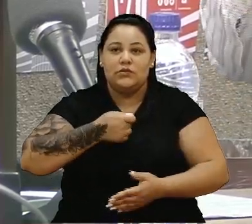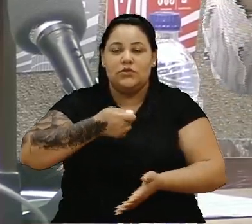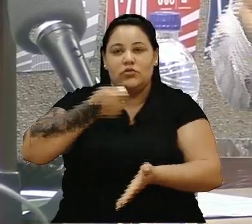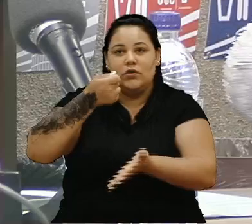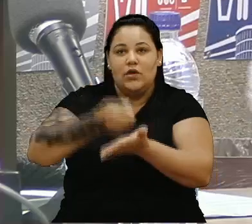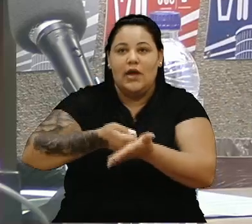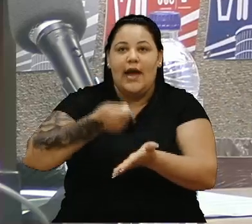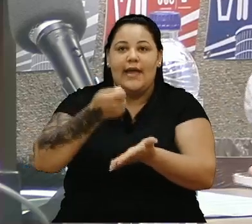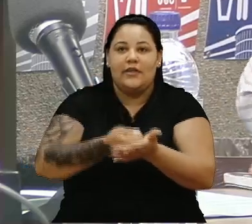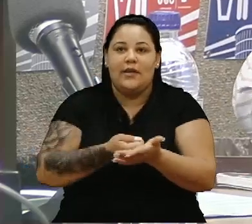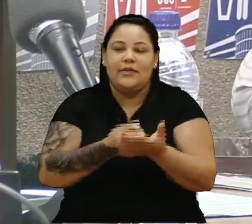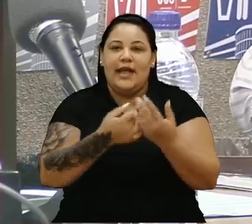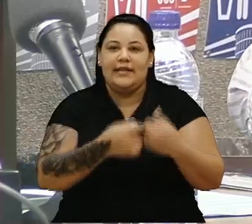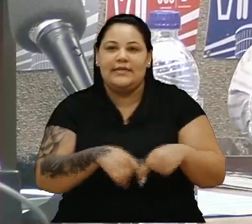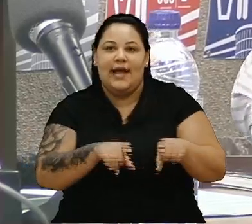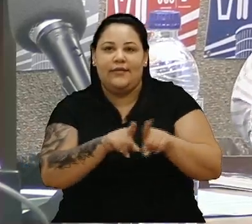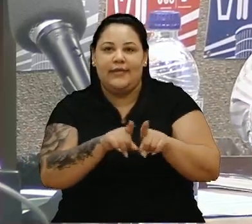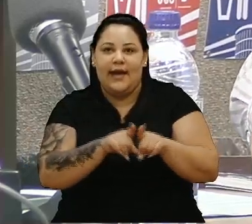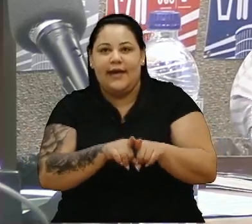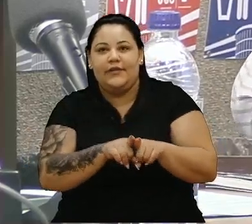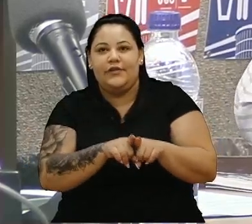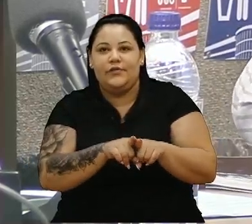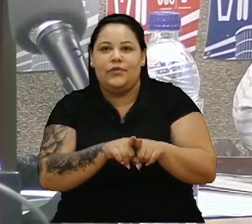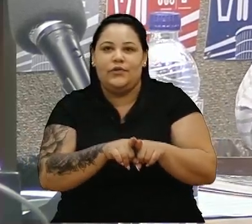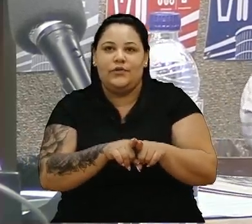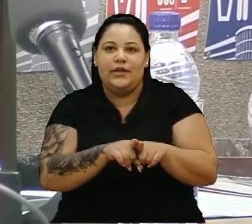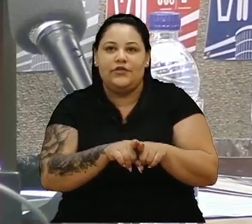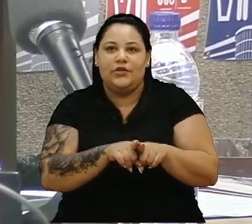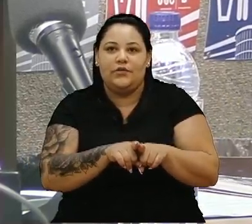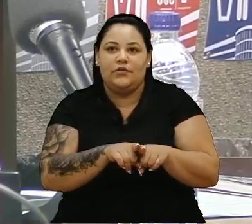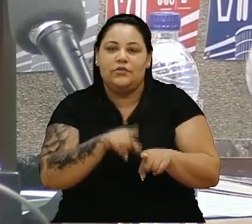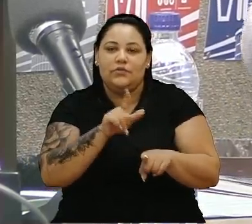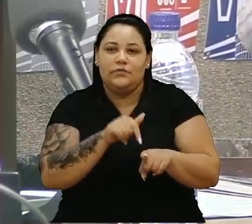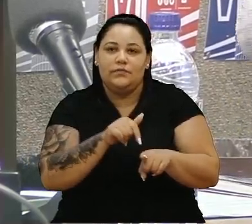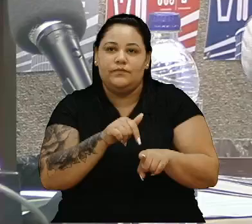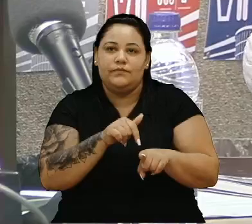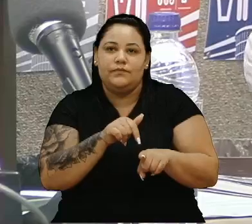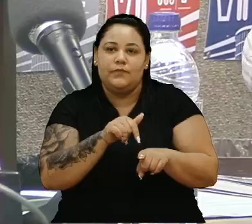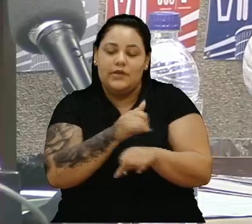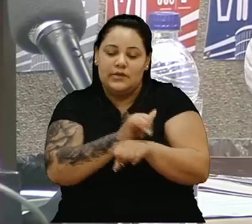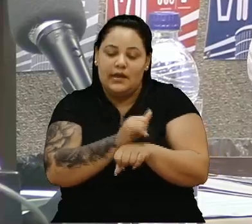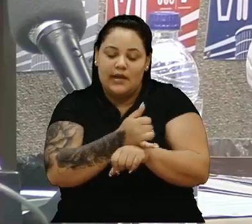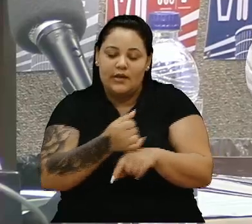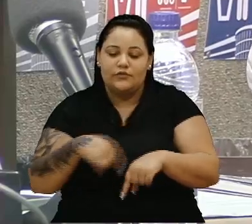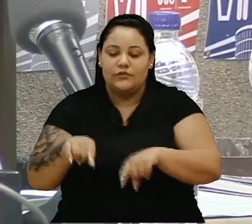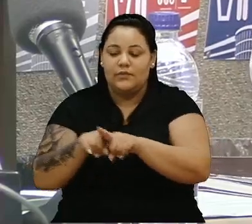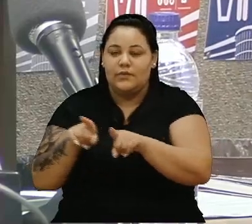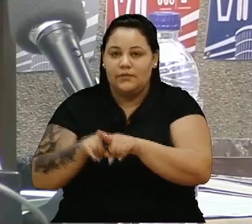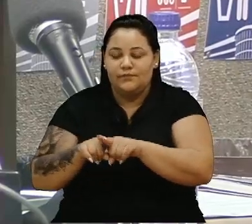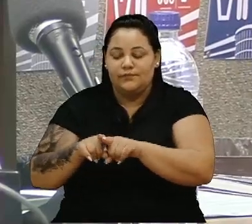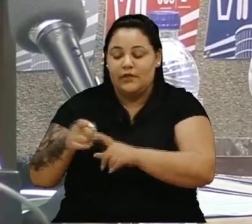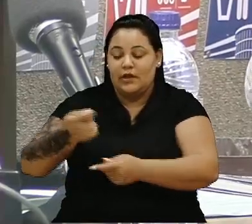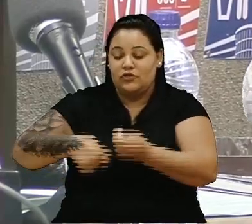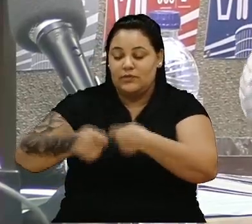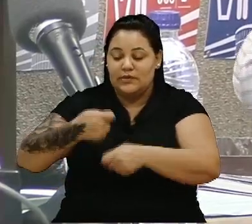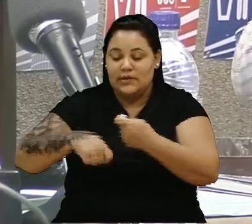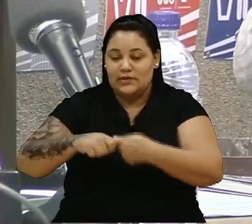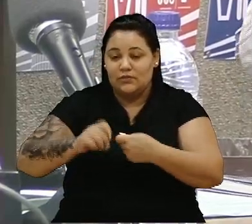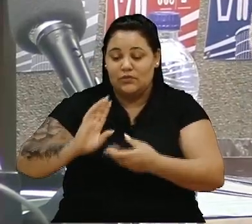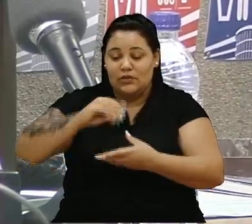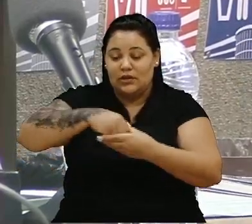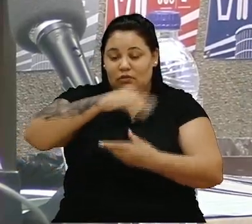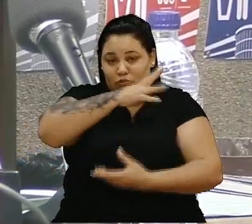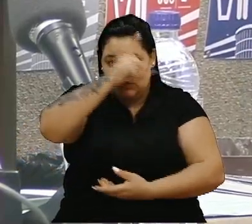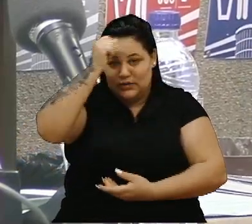pelo aumento da nossa guarda municipal, que é a nossa ferramenta aqui da nossa administração, do município, que